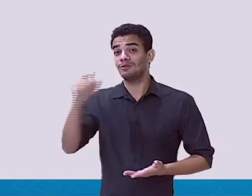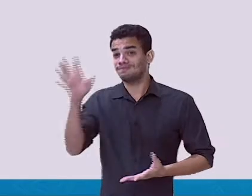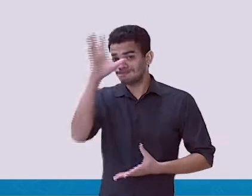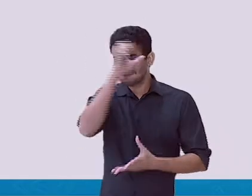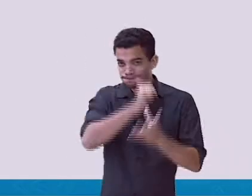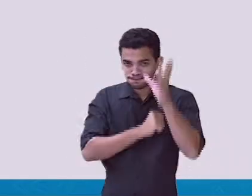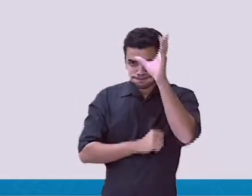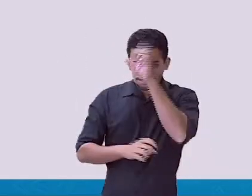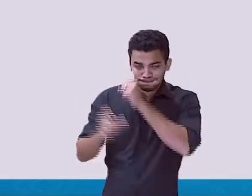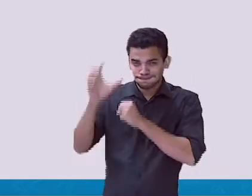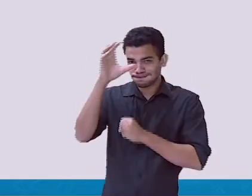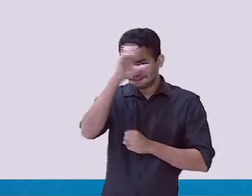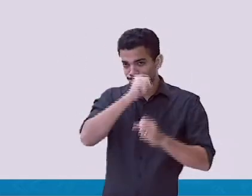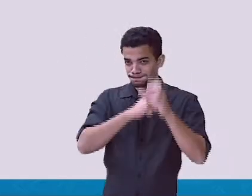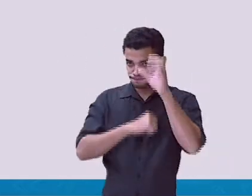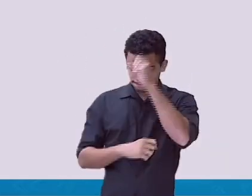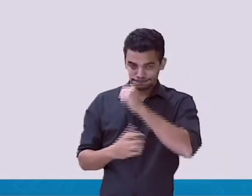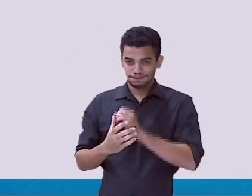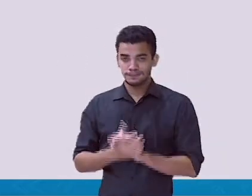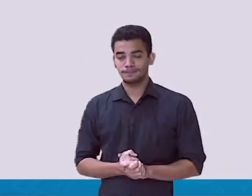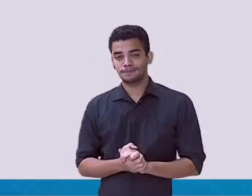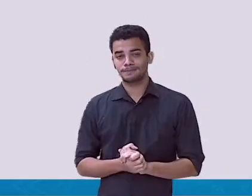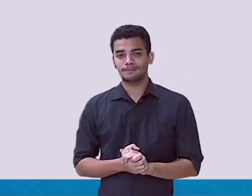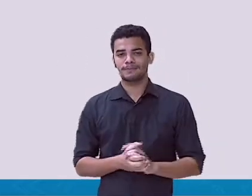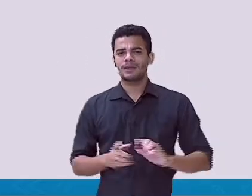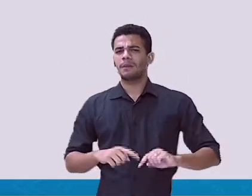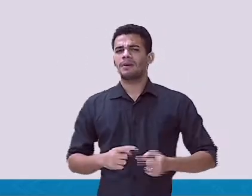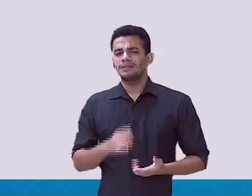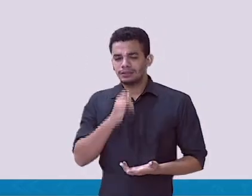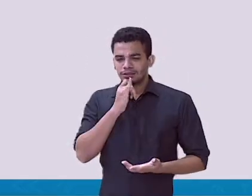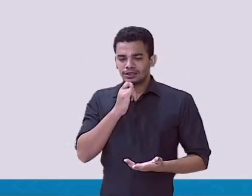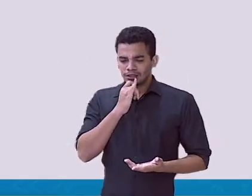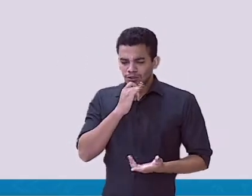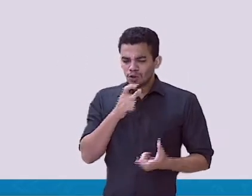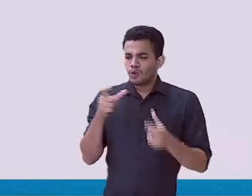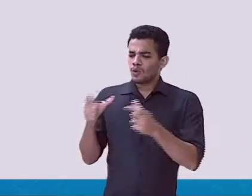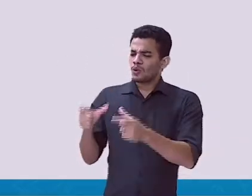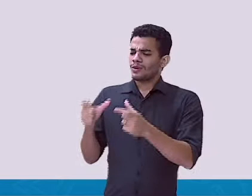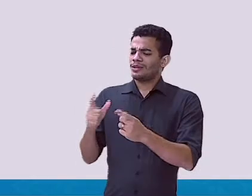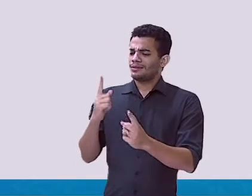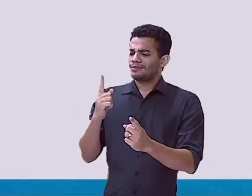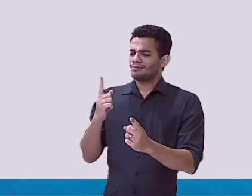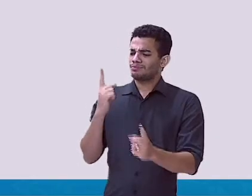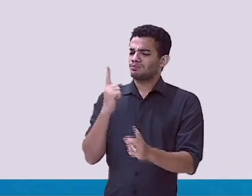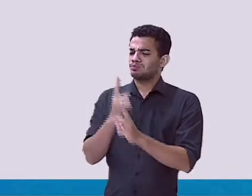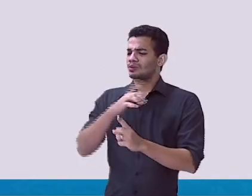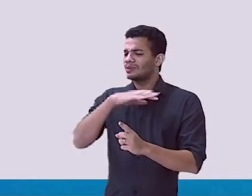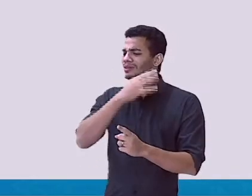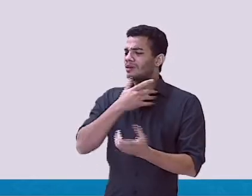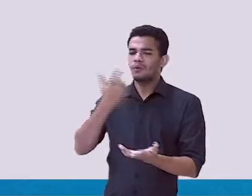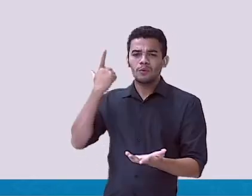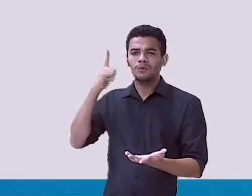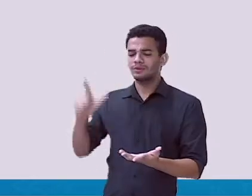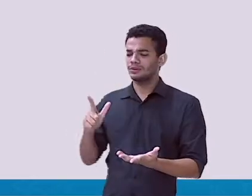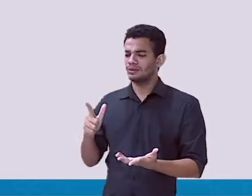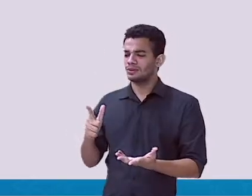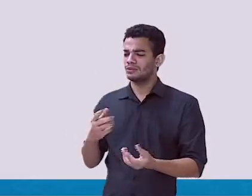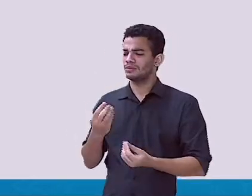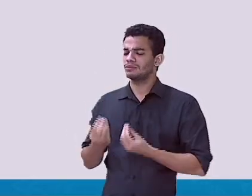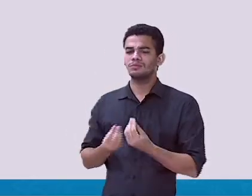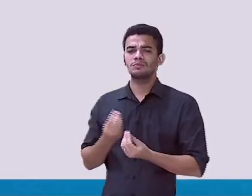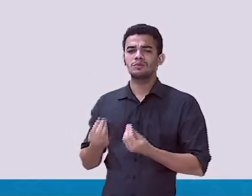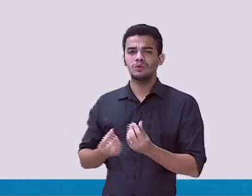saber. E aí? Aonde que eu encontro estes animais? Eles são